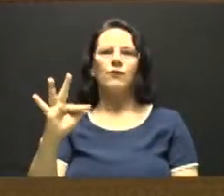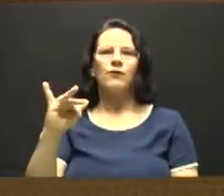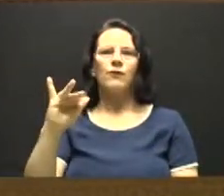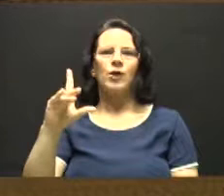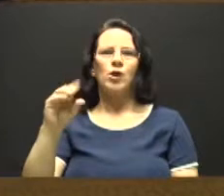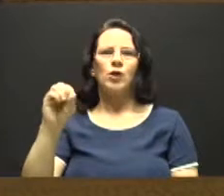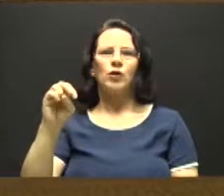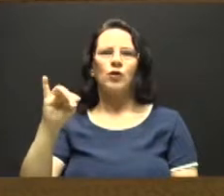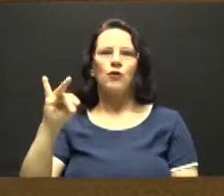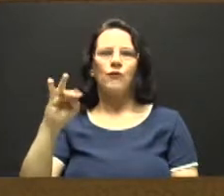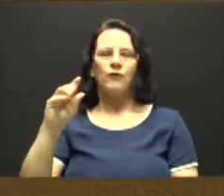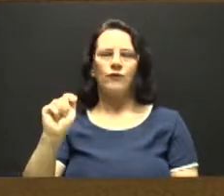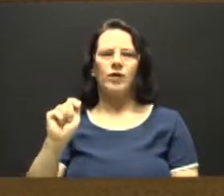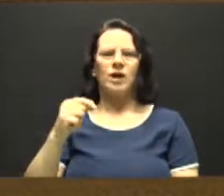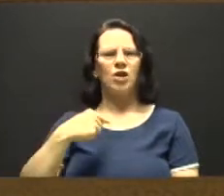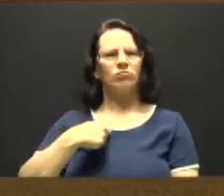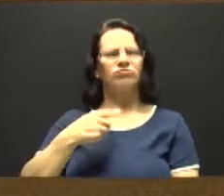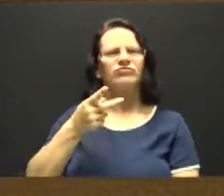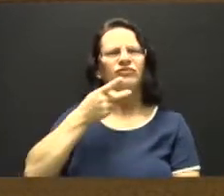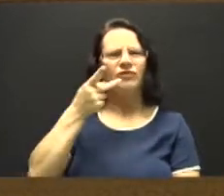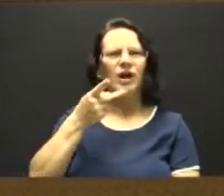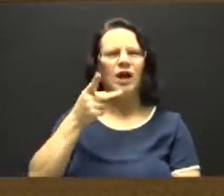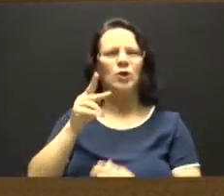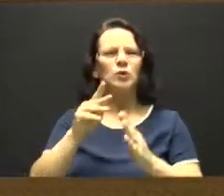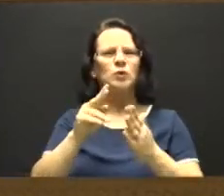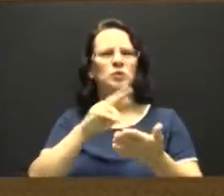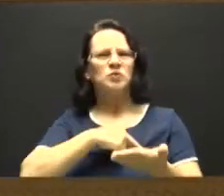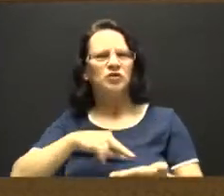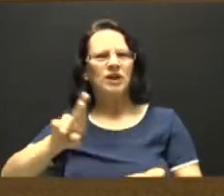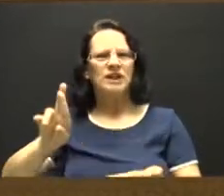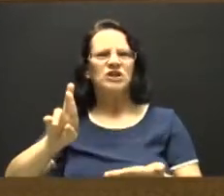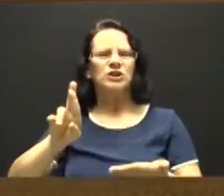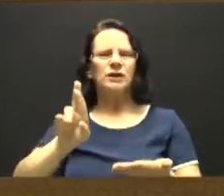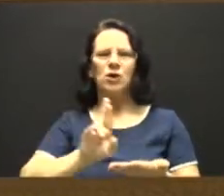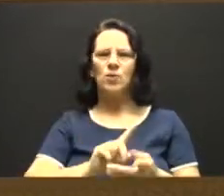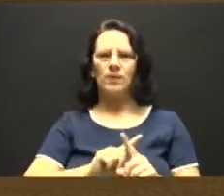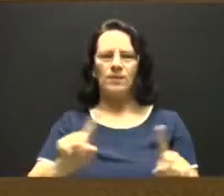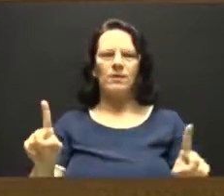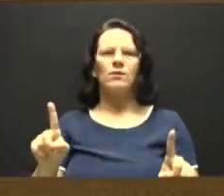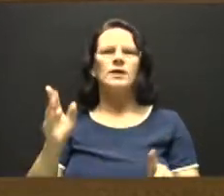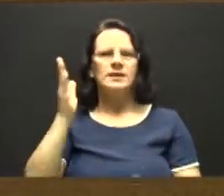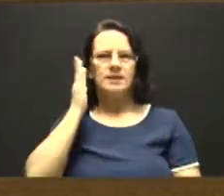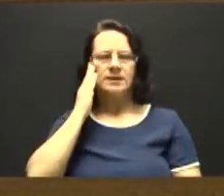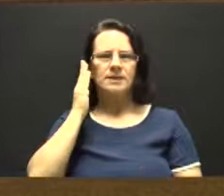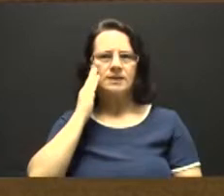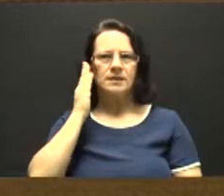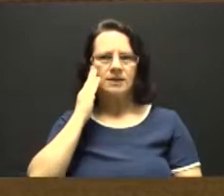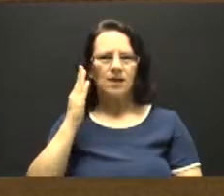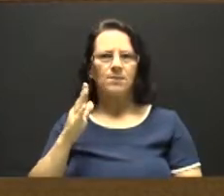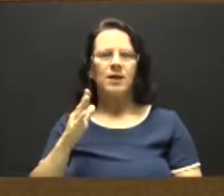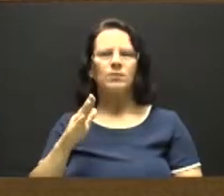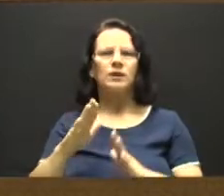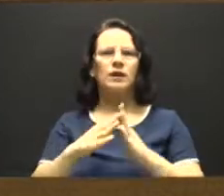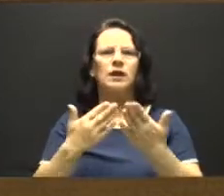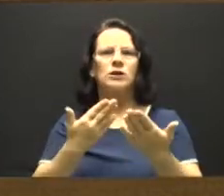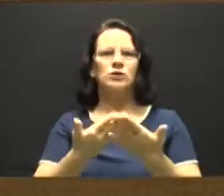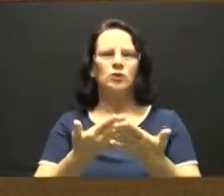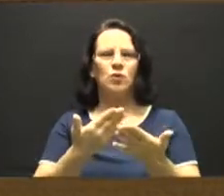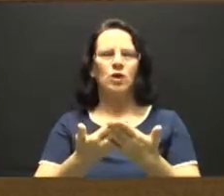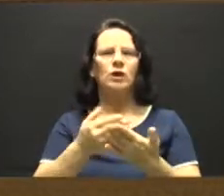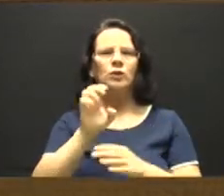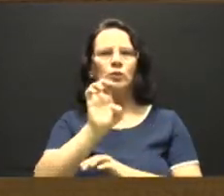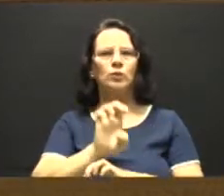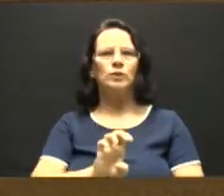trato do aspecto religioso e como funcionário do estado e nós sabemos que o estado é laico mas não anti religioso